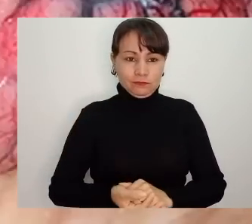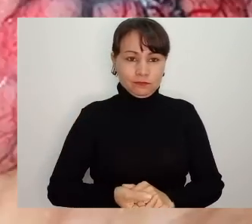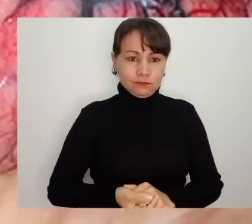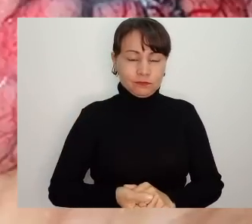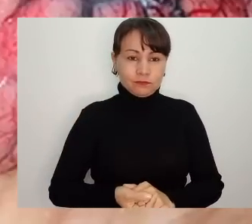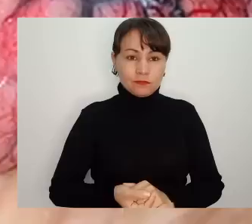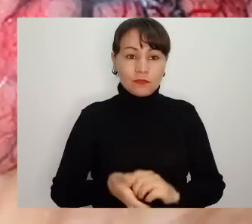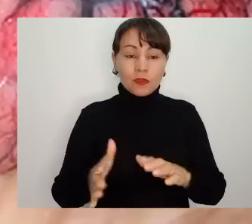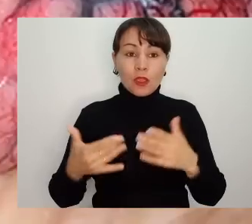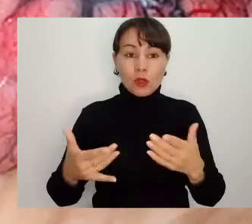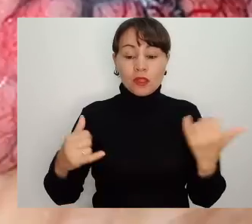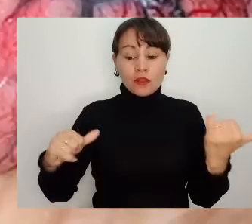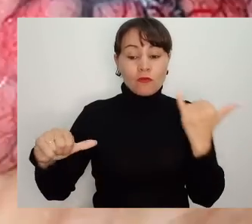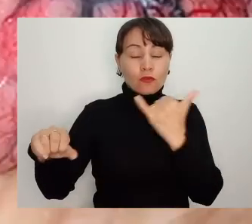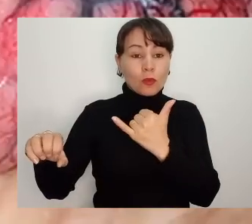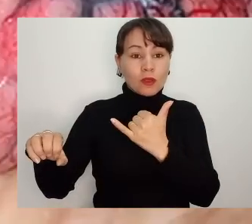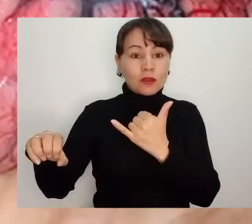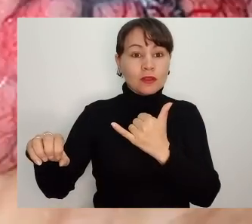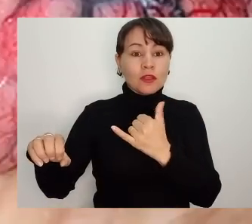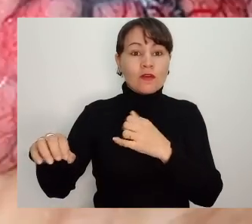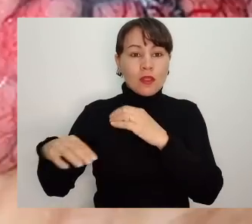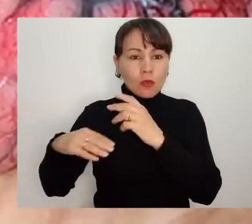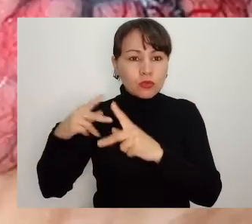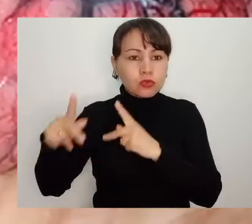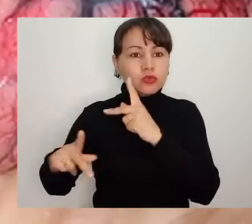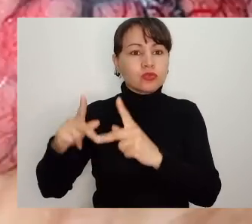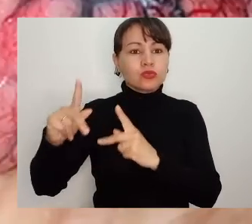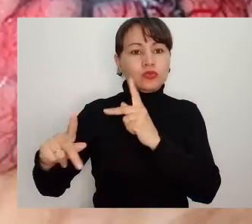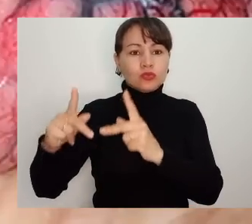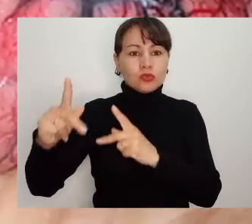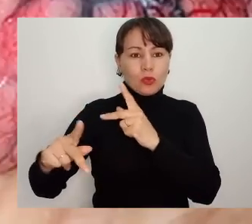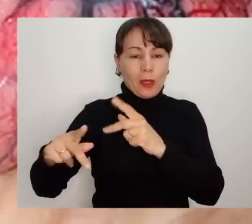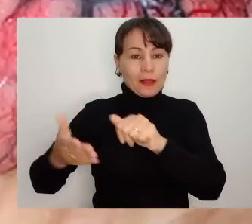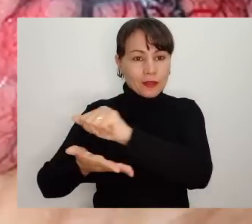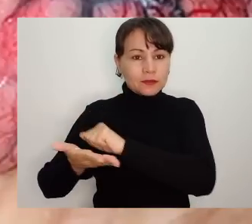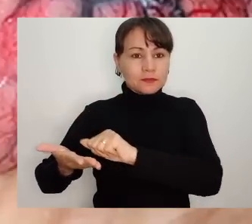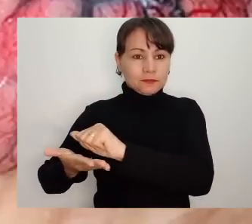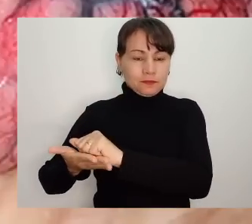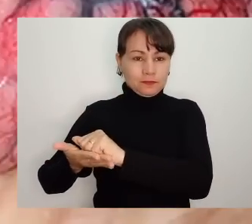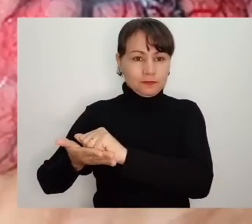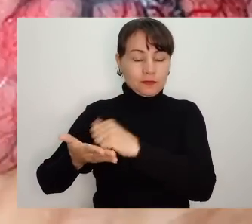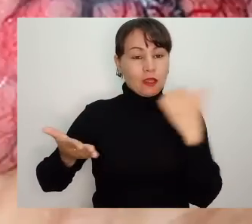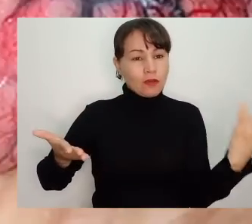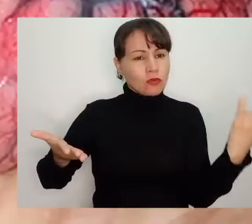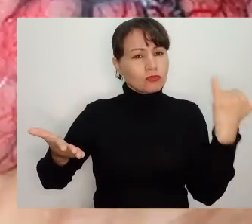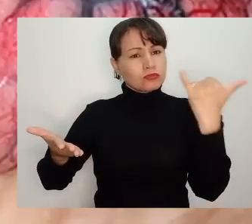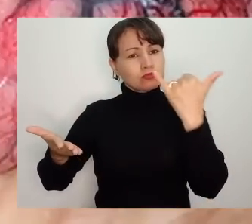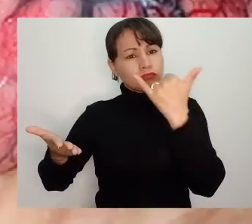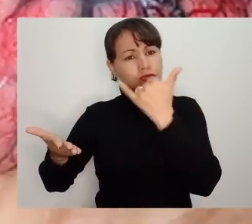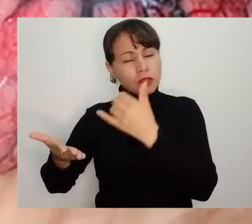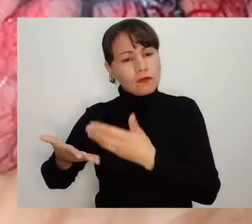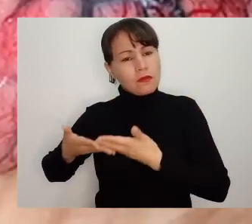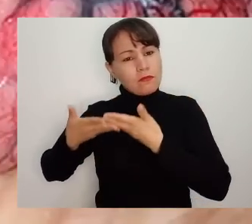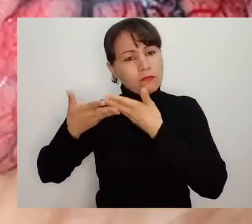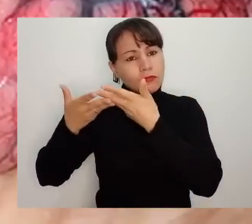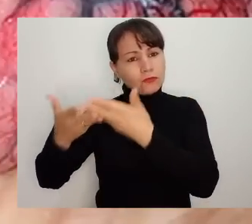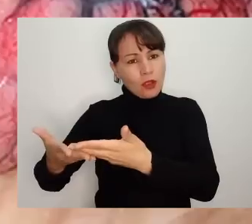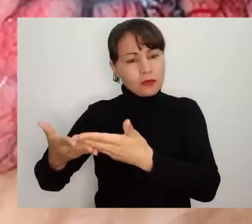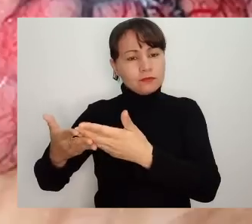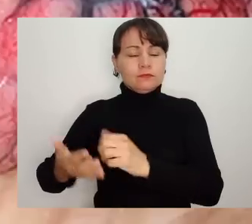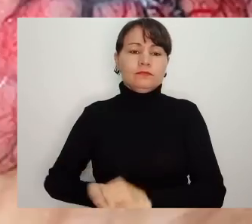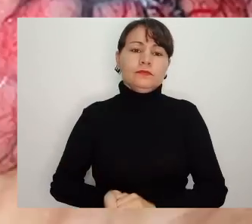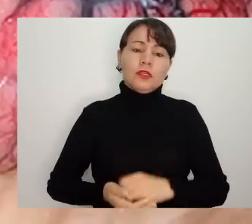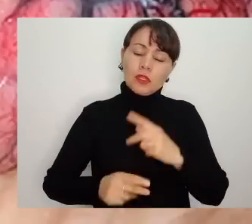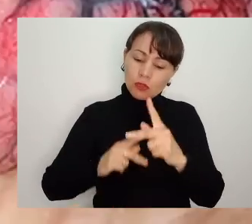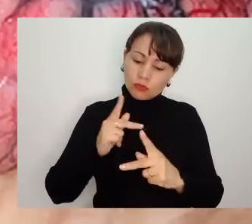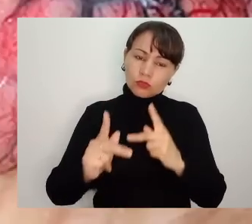neurotransmissor, aonde essa informação, então, vai ser processada naquele local. Vai ser transmitida, vai ser levada, e